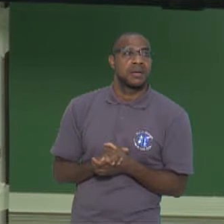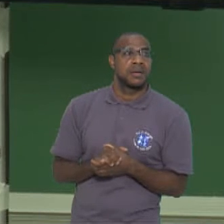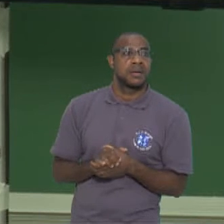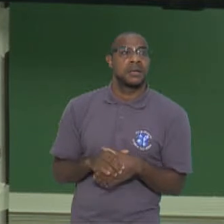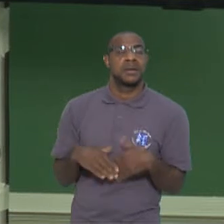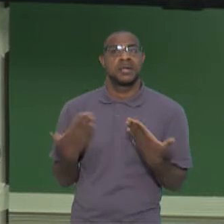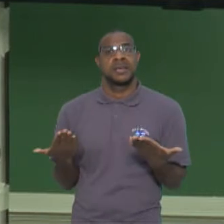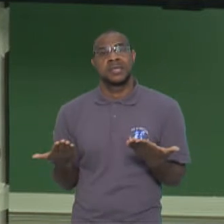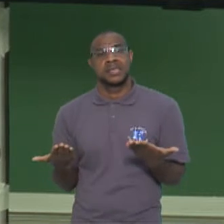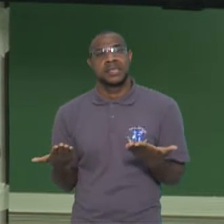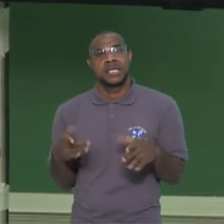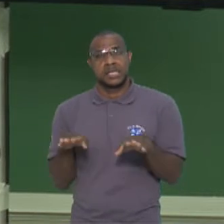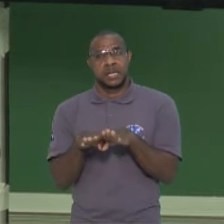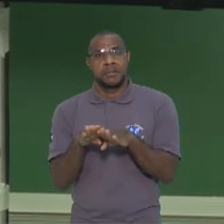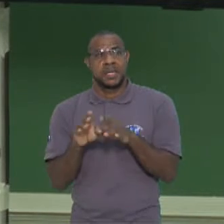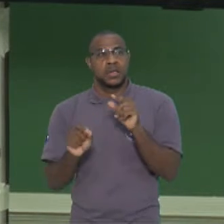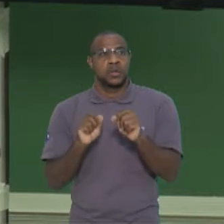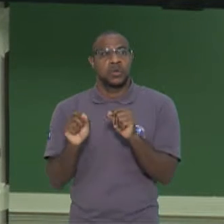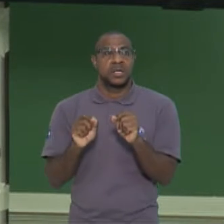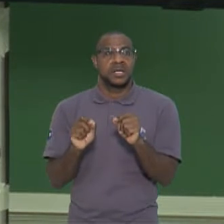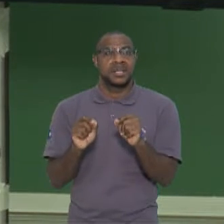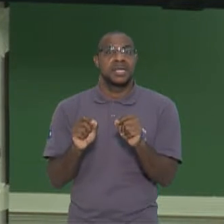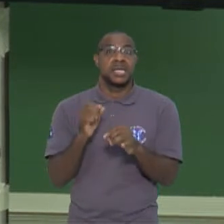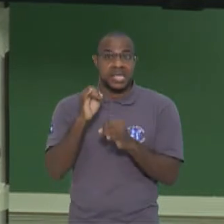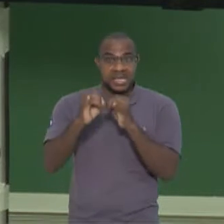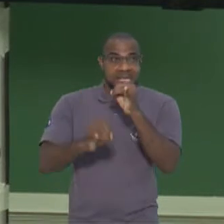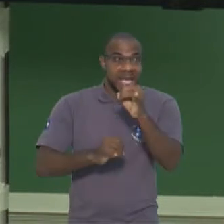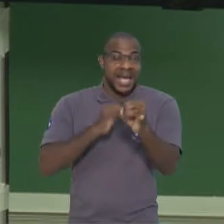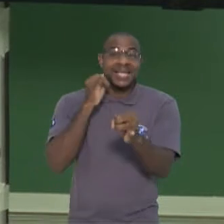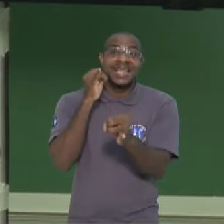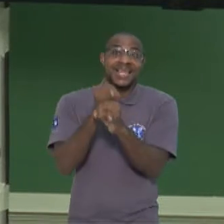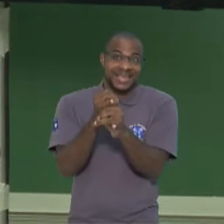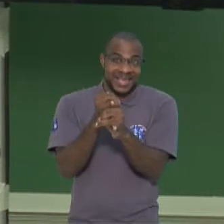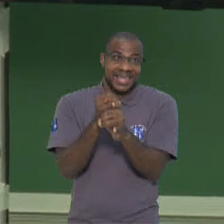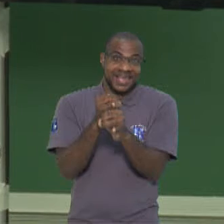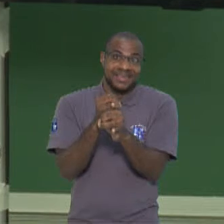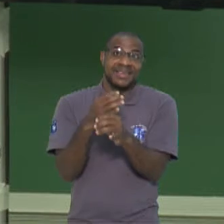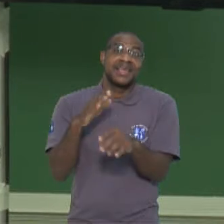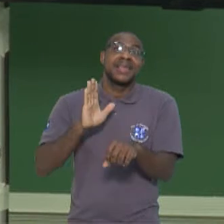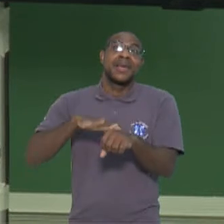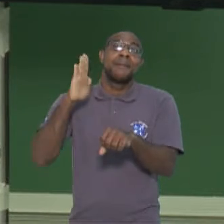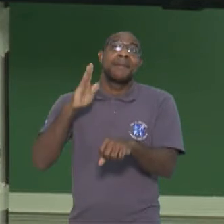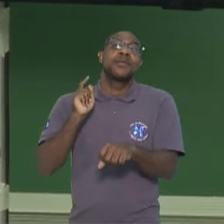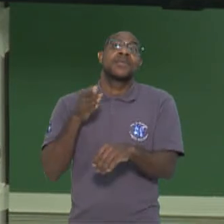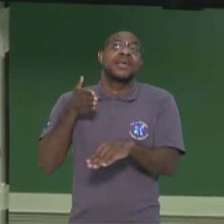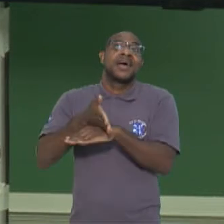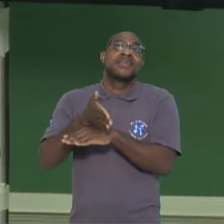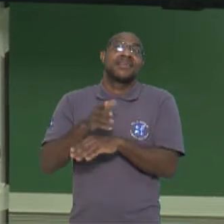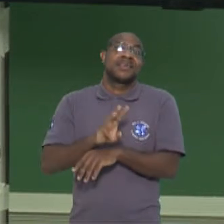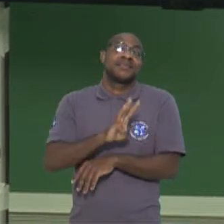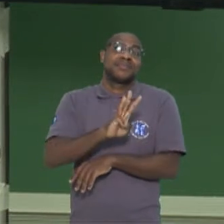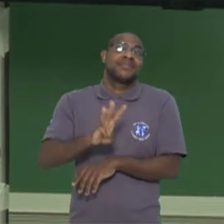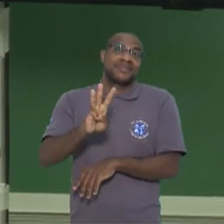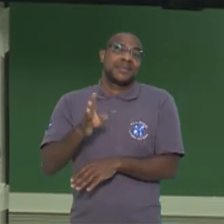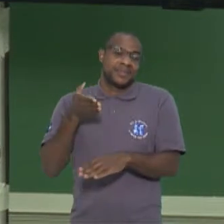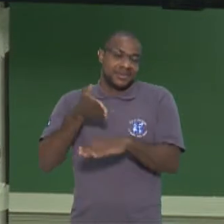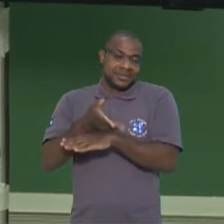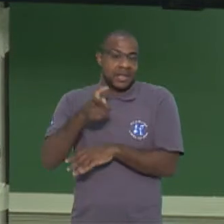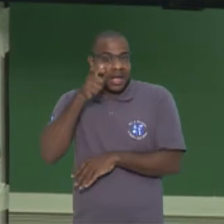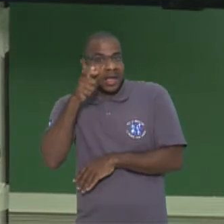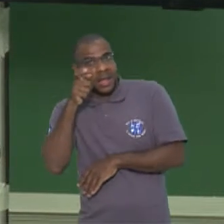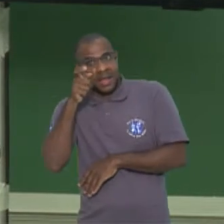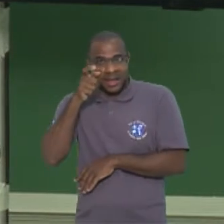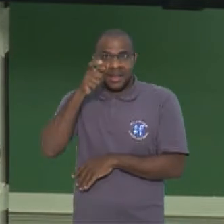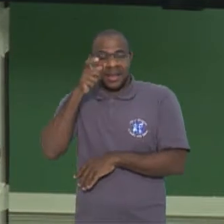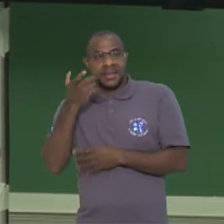E outra questão interessante que na internet ela possibilita ter mais acesso a esses filmes. Se vocês procurarem, vocês vão ver